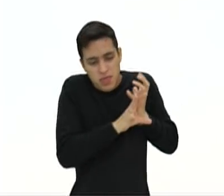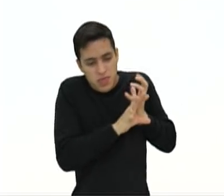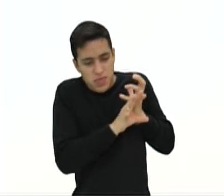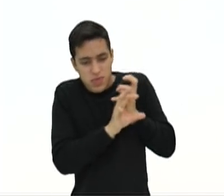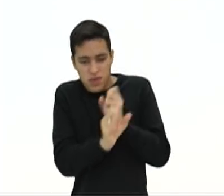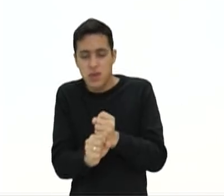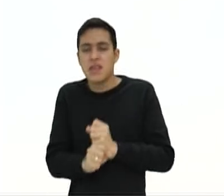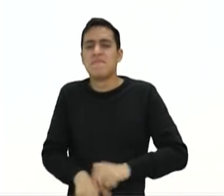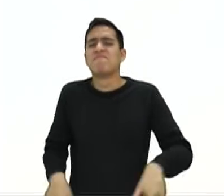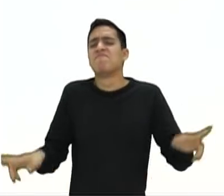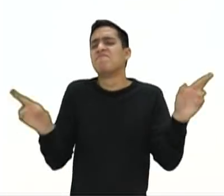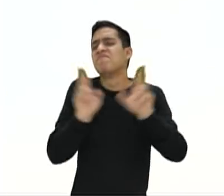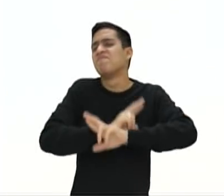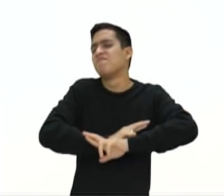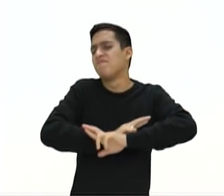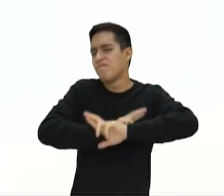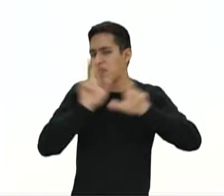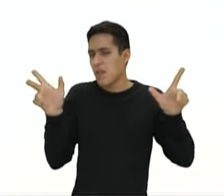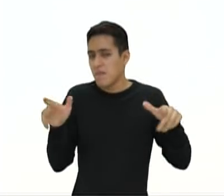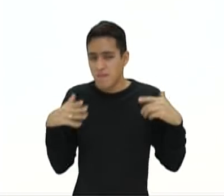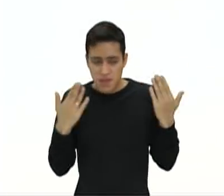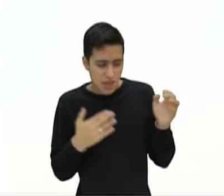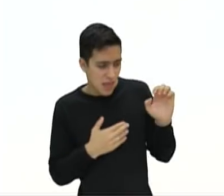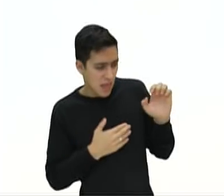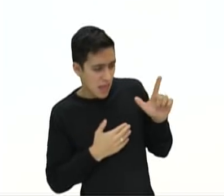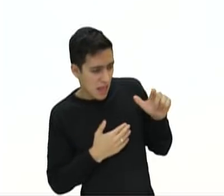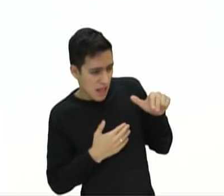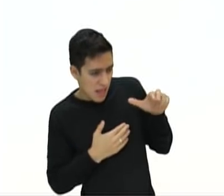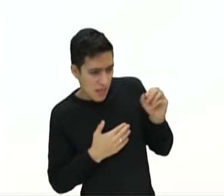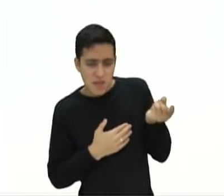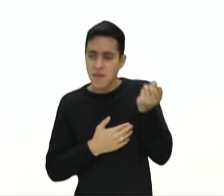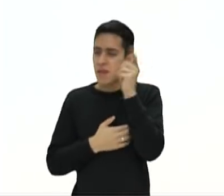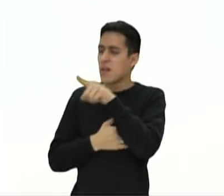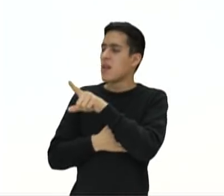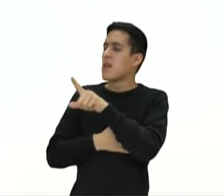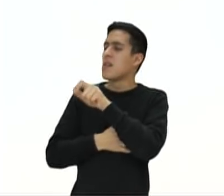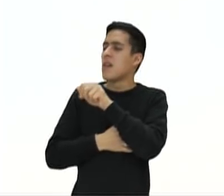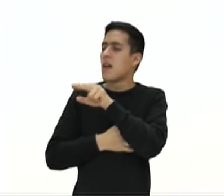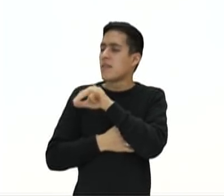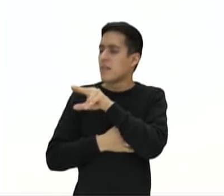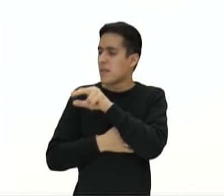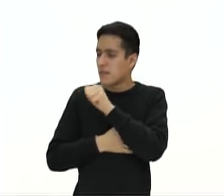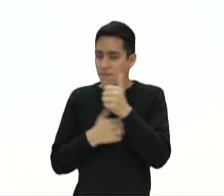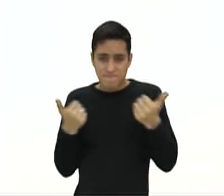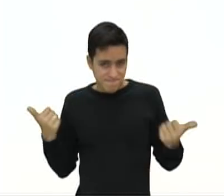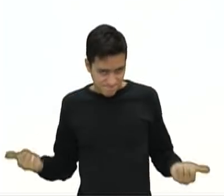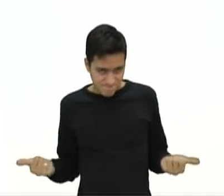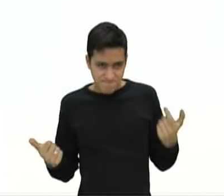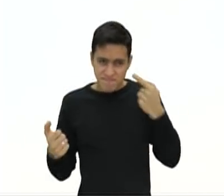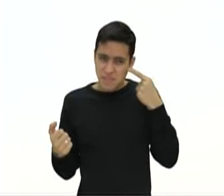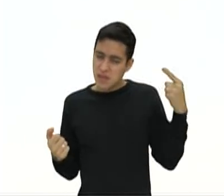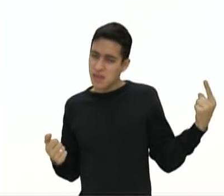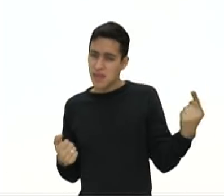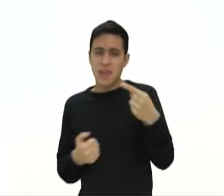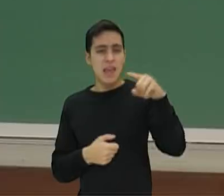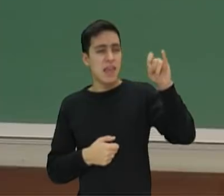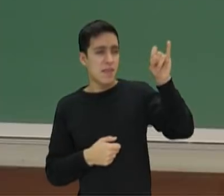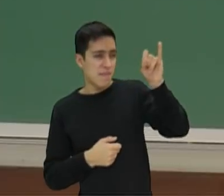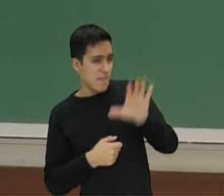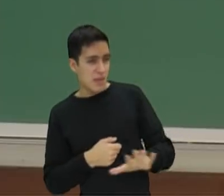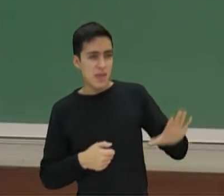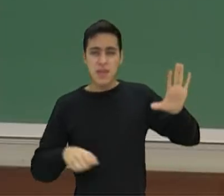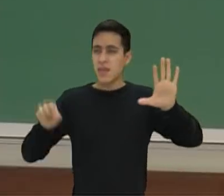A diferença entre El Niño e Laninha. Só observando aqui a imagem